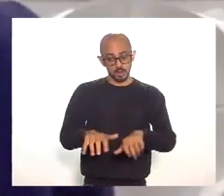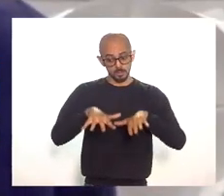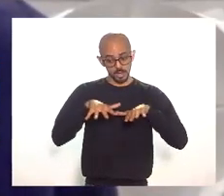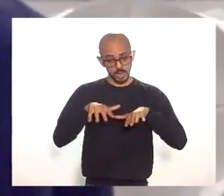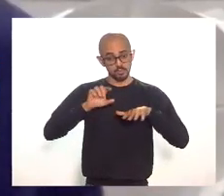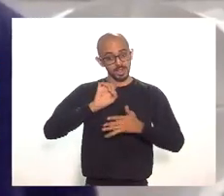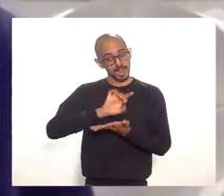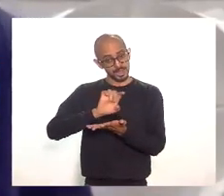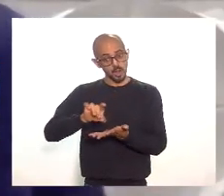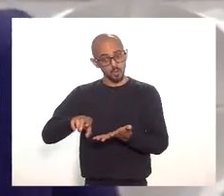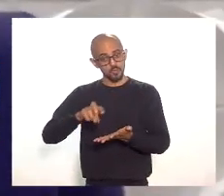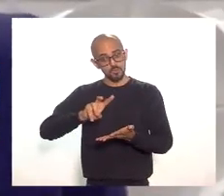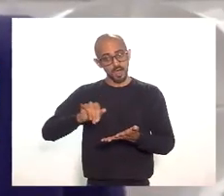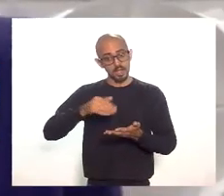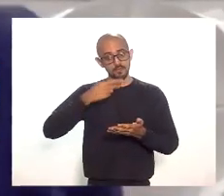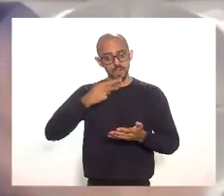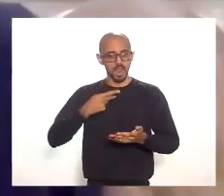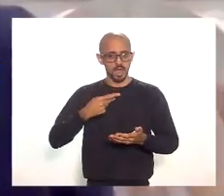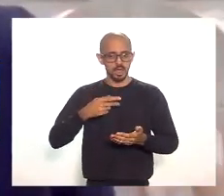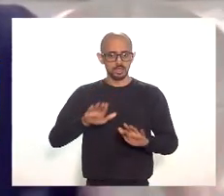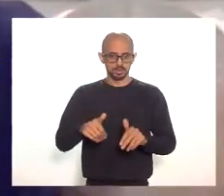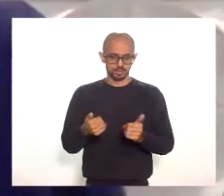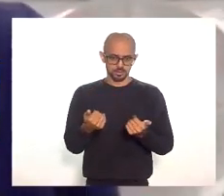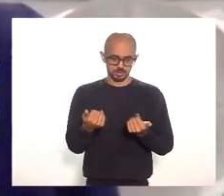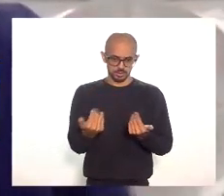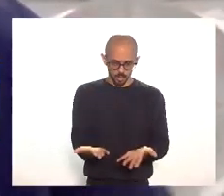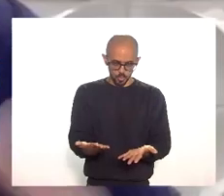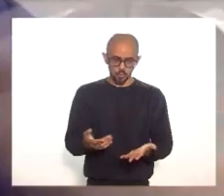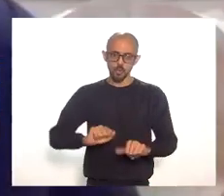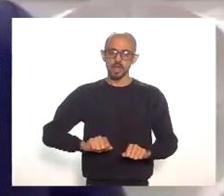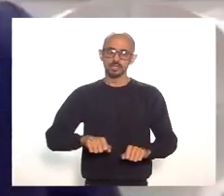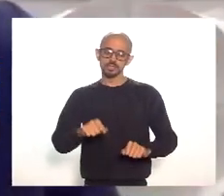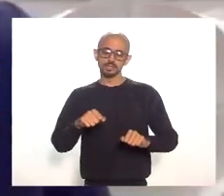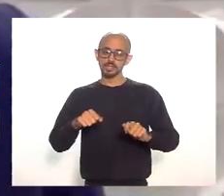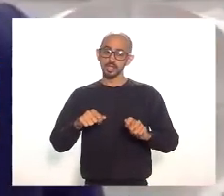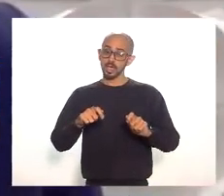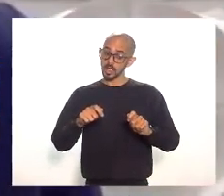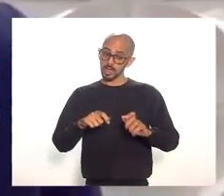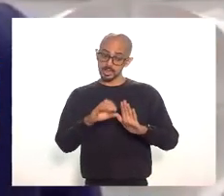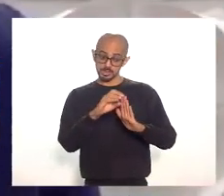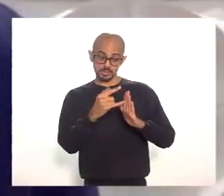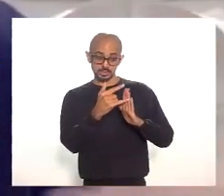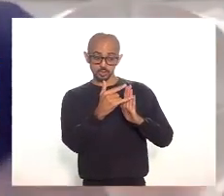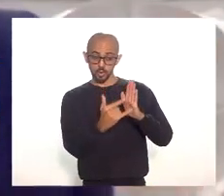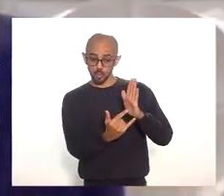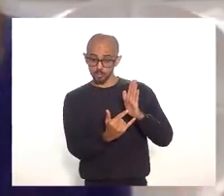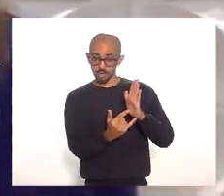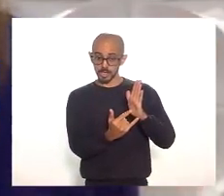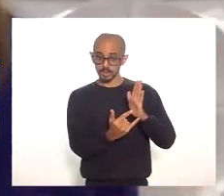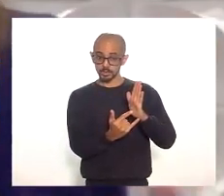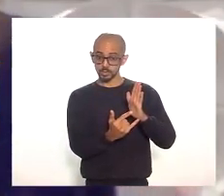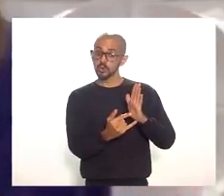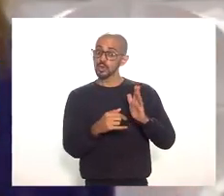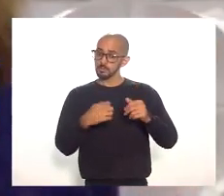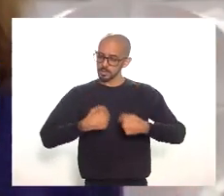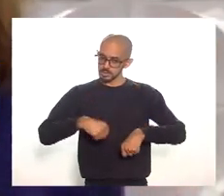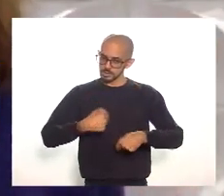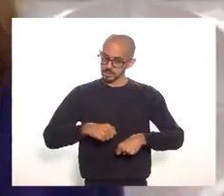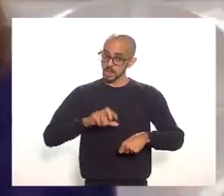esse esclarecimento dessa possível relatório, parecer da Secretaria de Saúde, que deveria estar ou